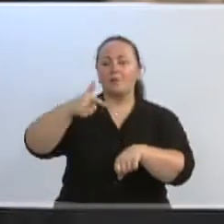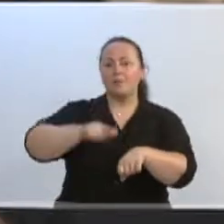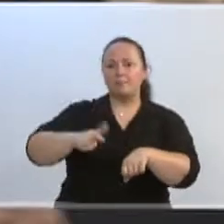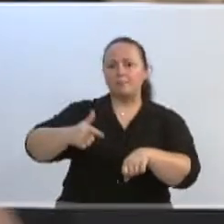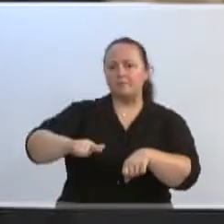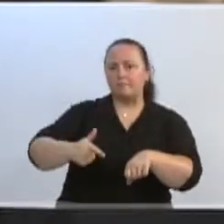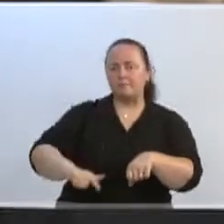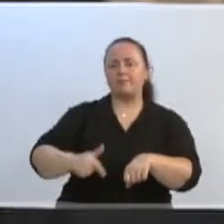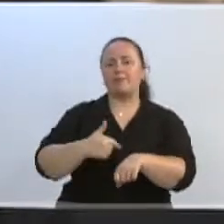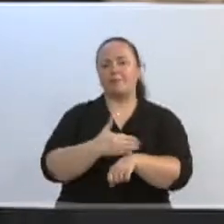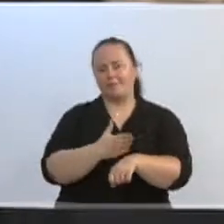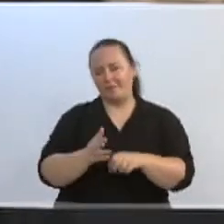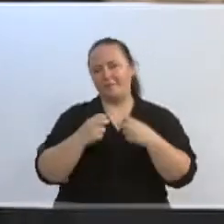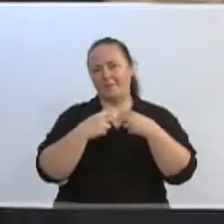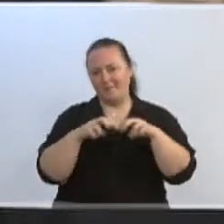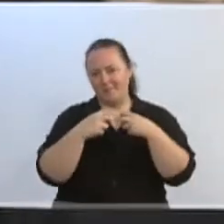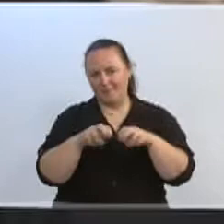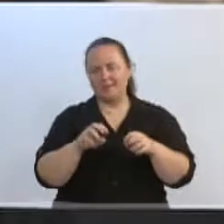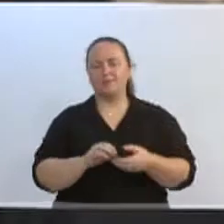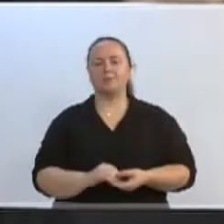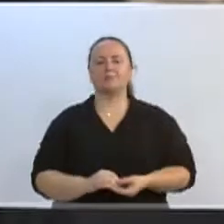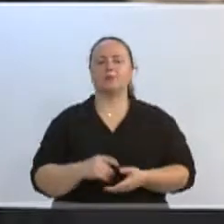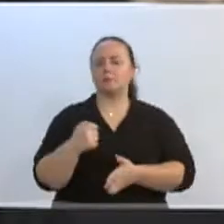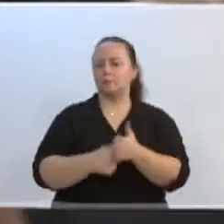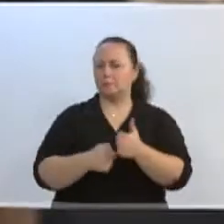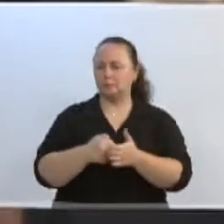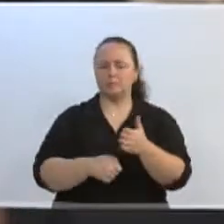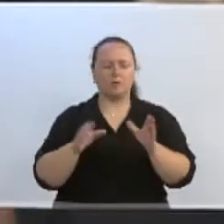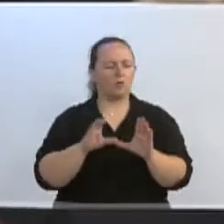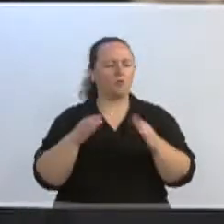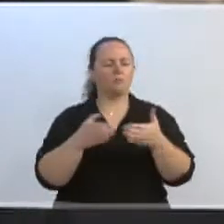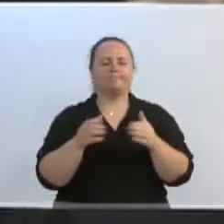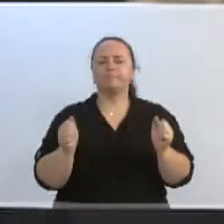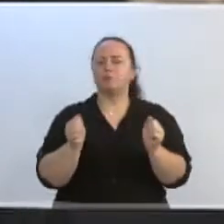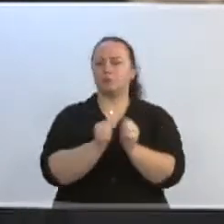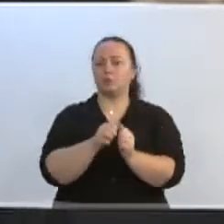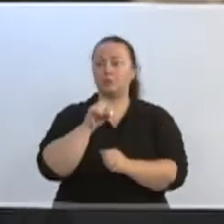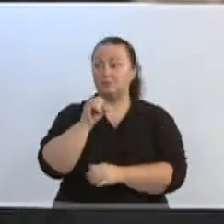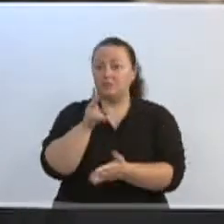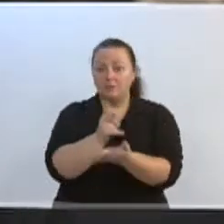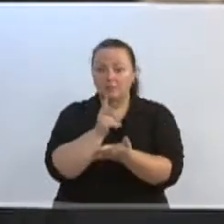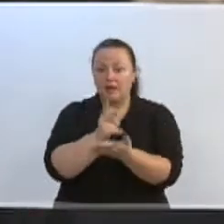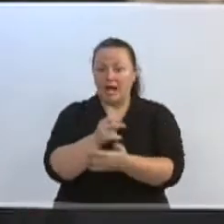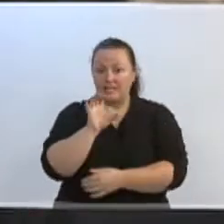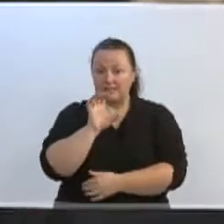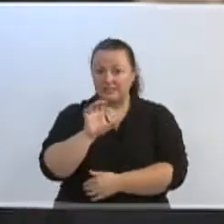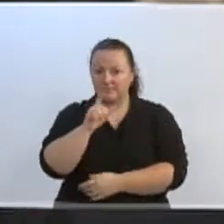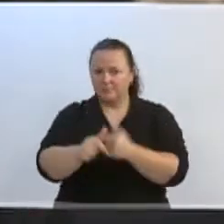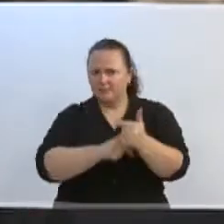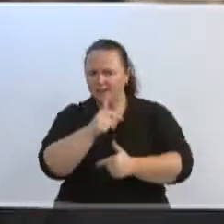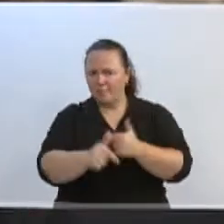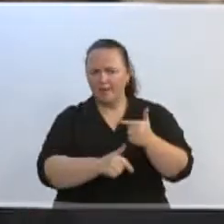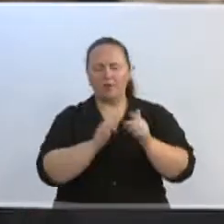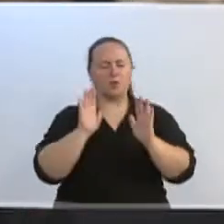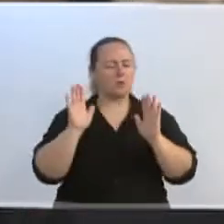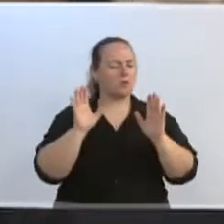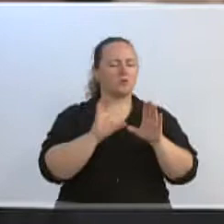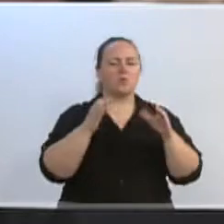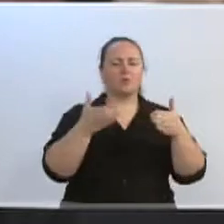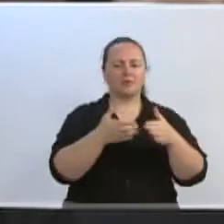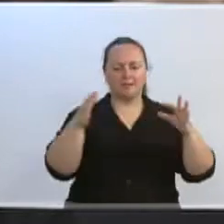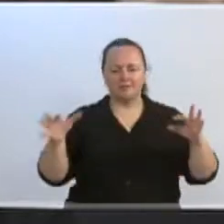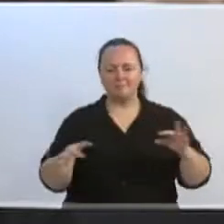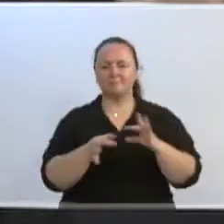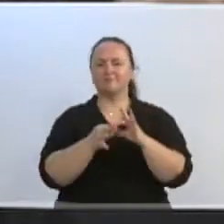algumas conquistas dessa comissão ao lado da comunidade não tenho dúvida que se continuarmos nesse ritmo a comunidade junto conosco e nós junto com a comunidade